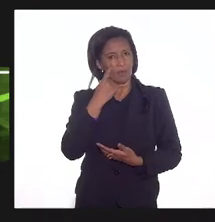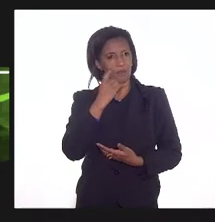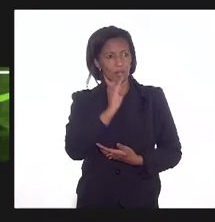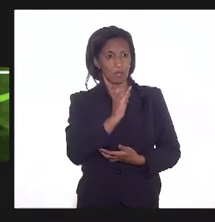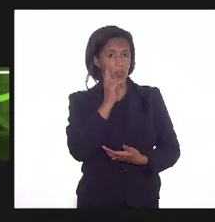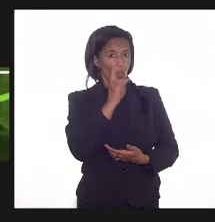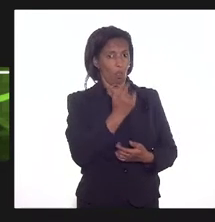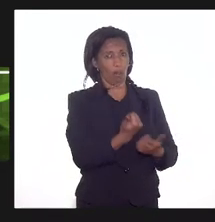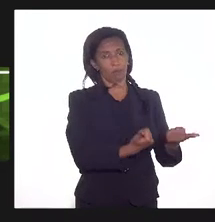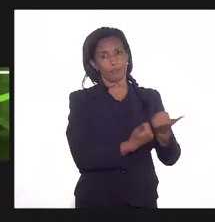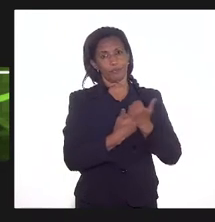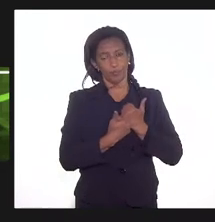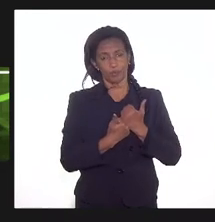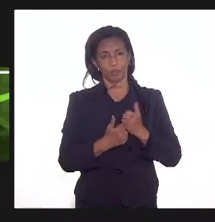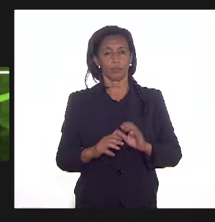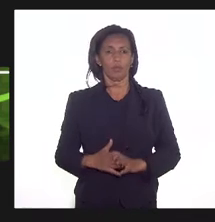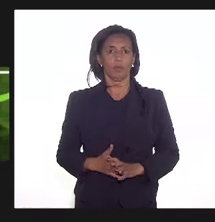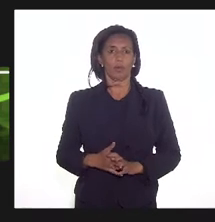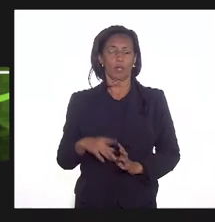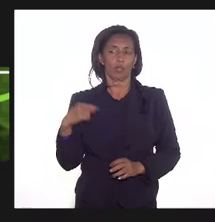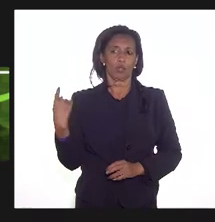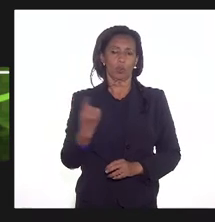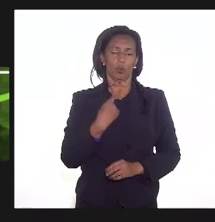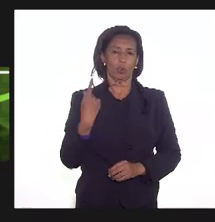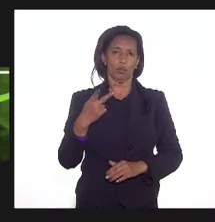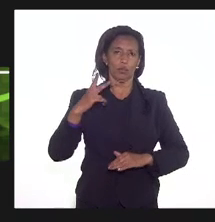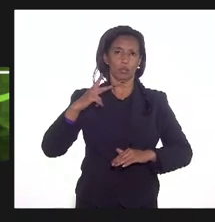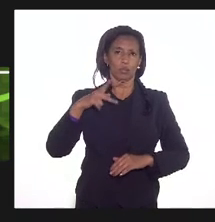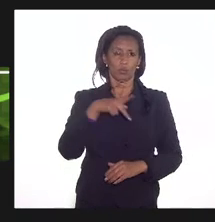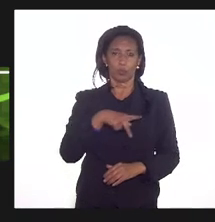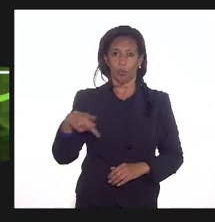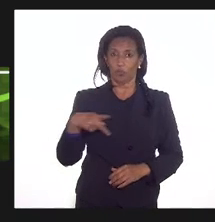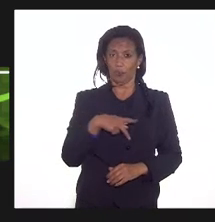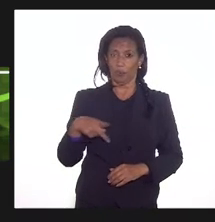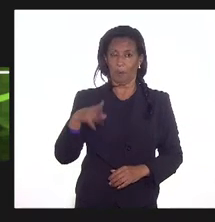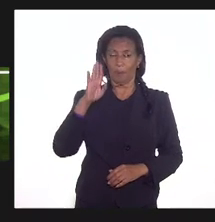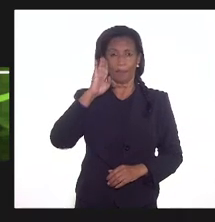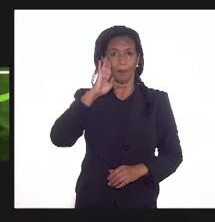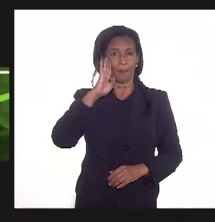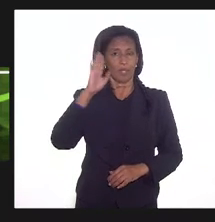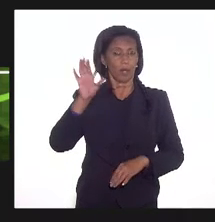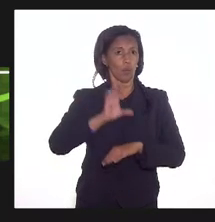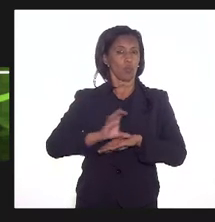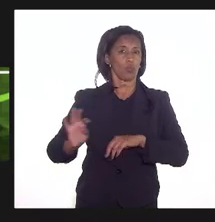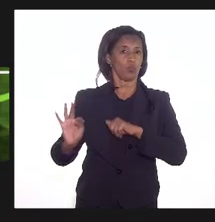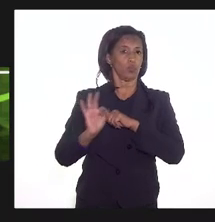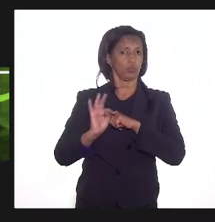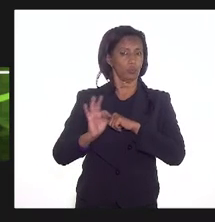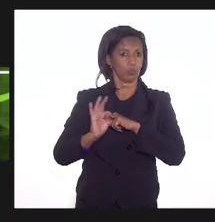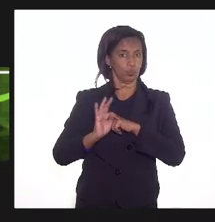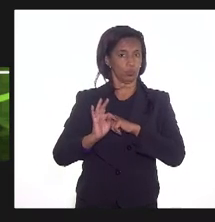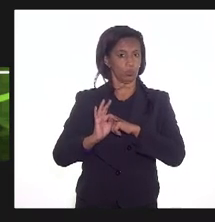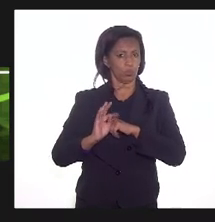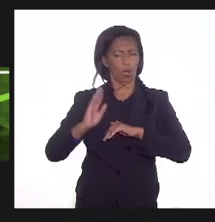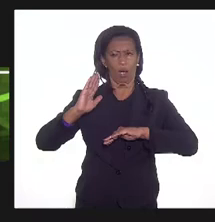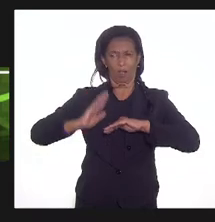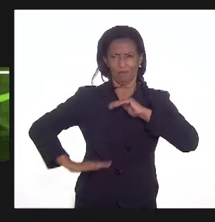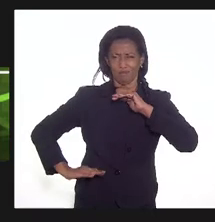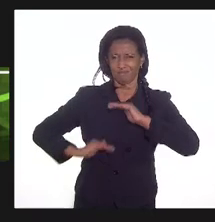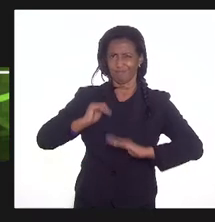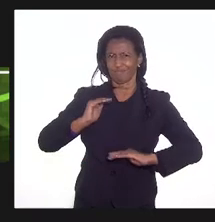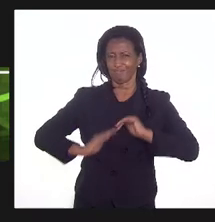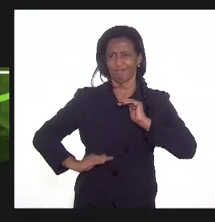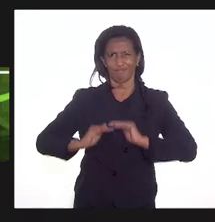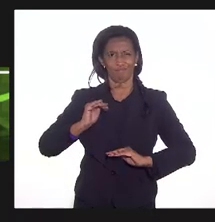isso nos ajudando né nossos professores são todos principalmente do curso técnico eles são todos capacitados